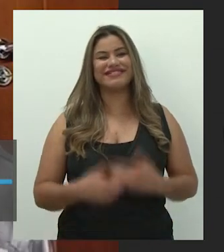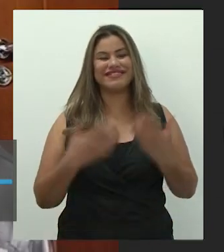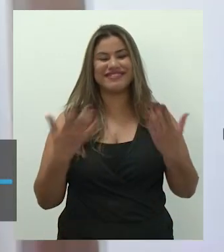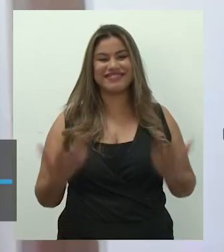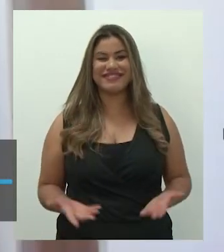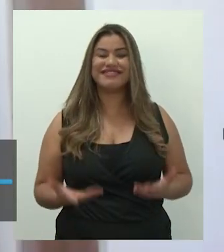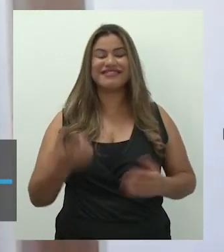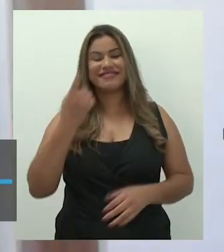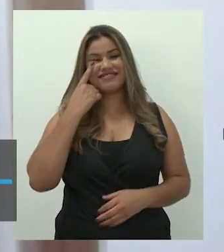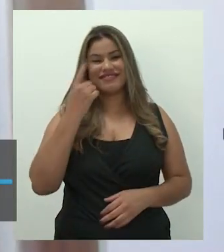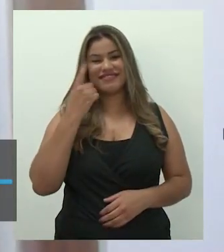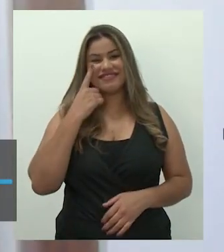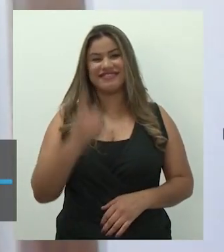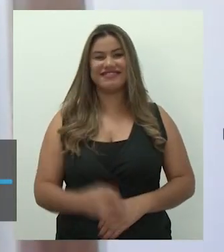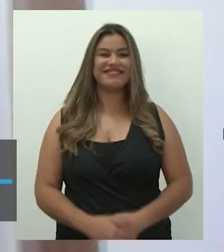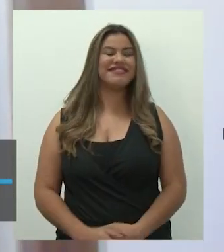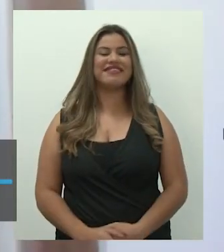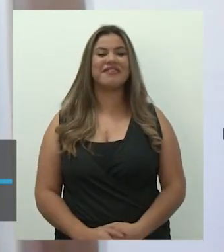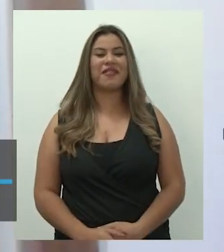vamos lá?